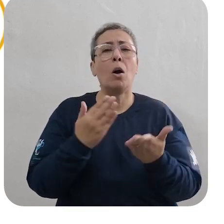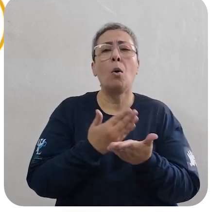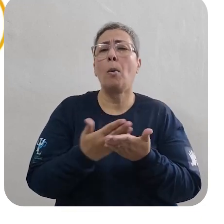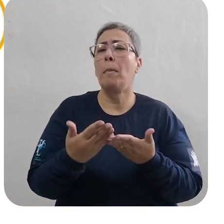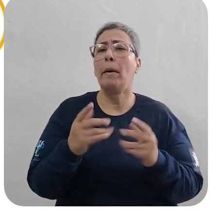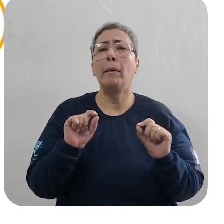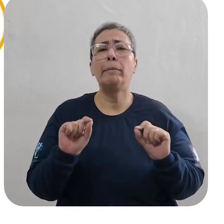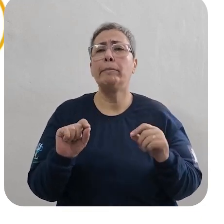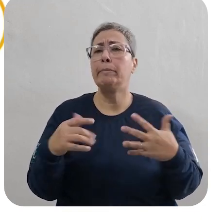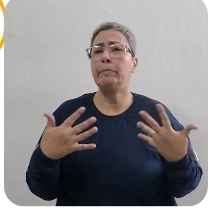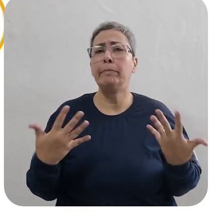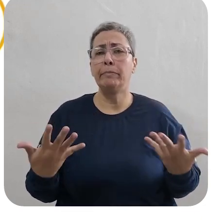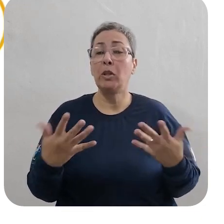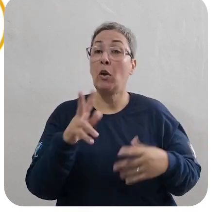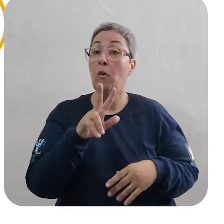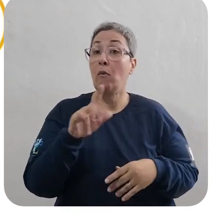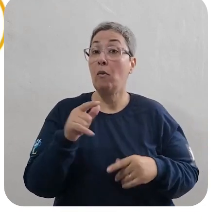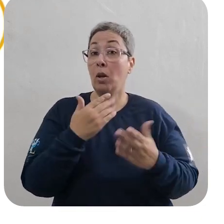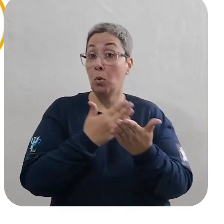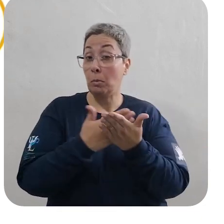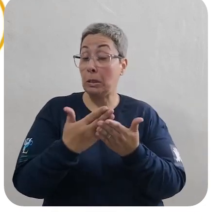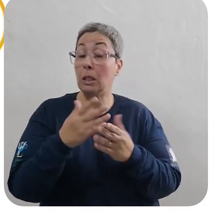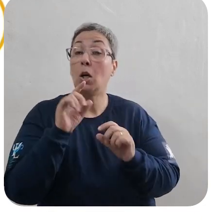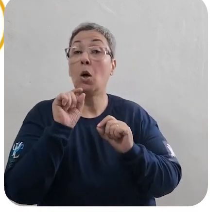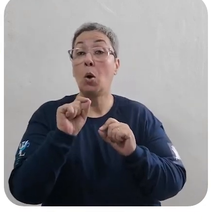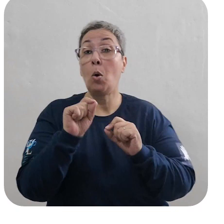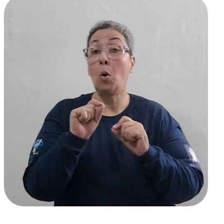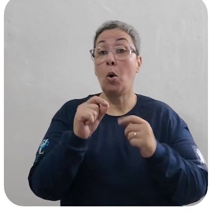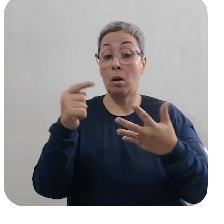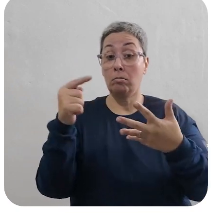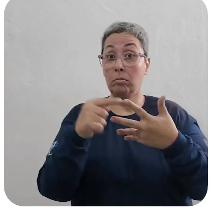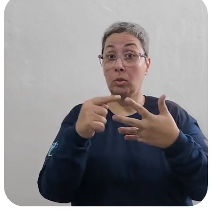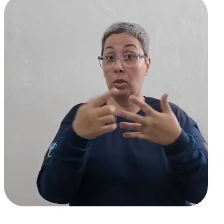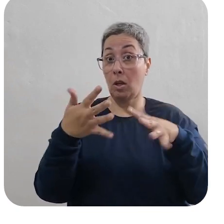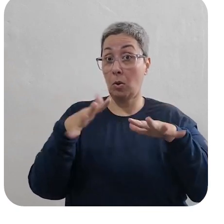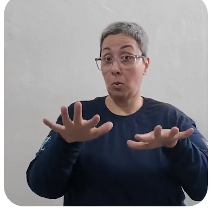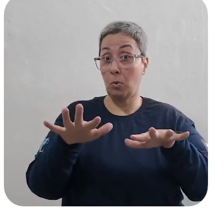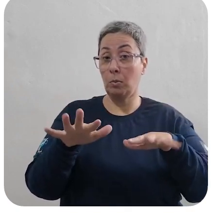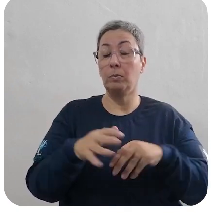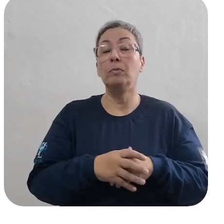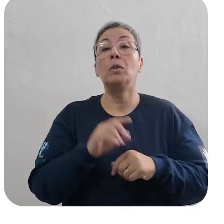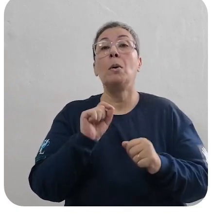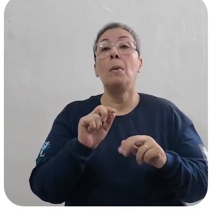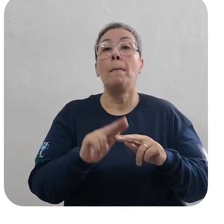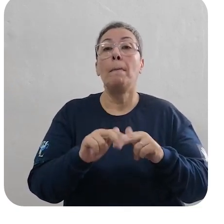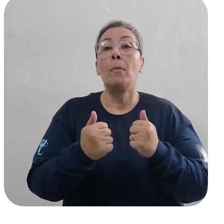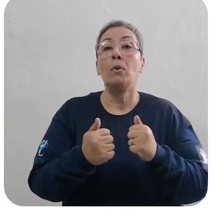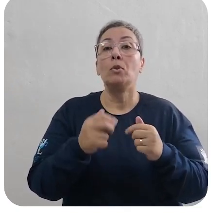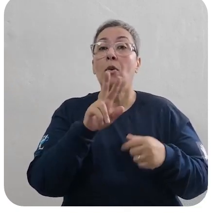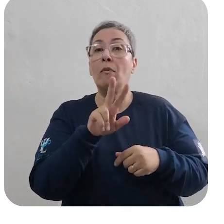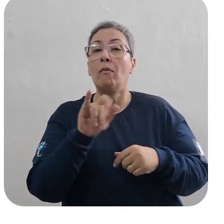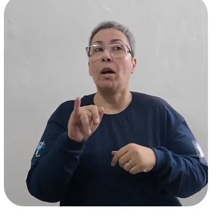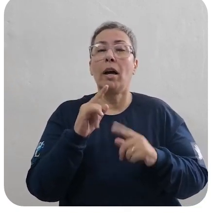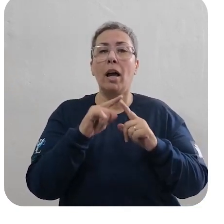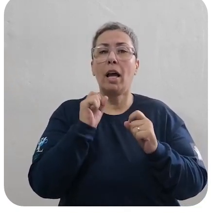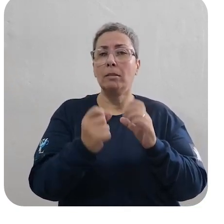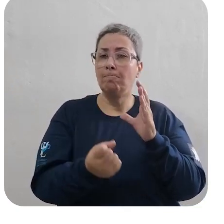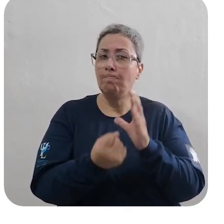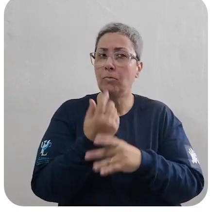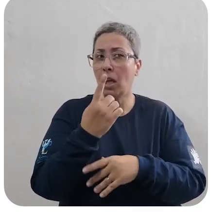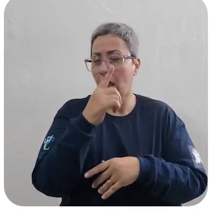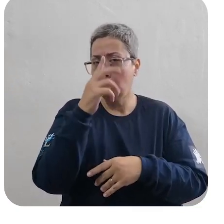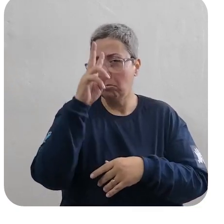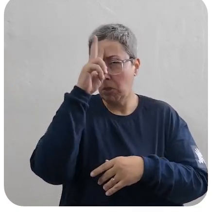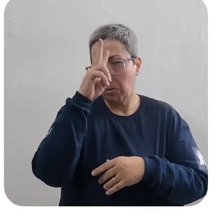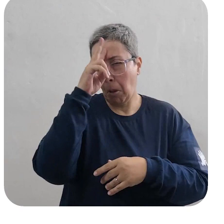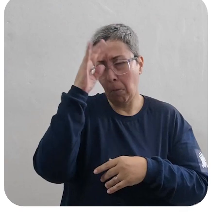onde começamos? Vamos começar pelo aspecto da inclusão. Para isso, iremos criar uma